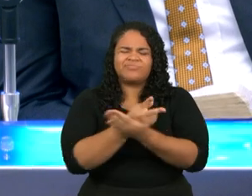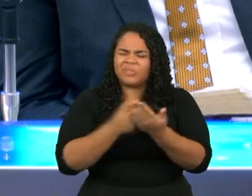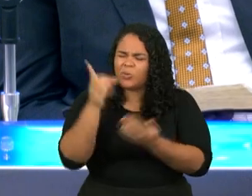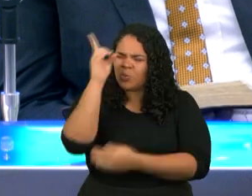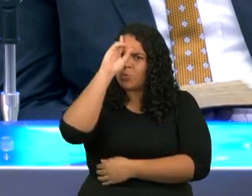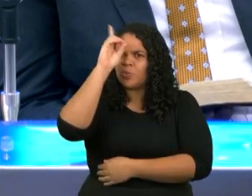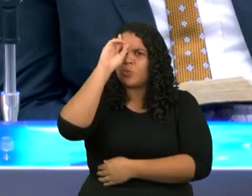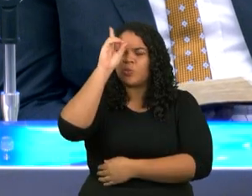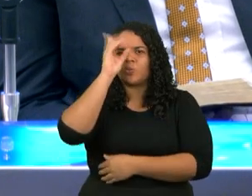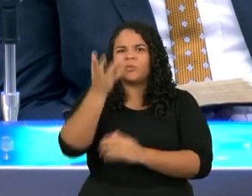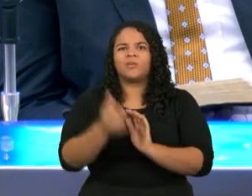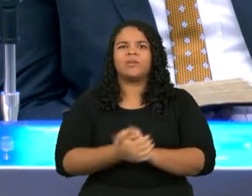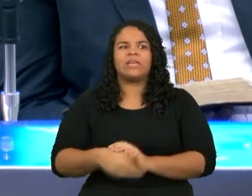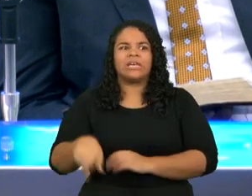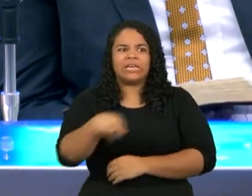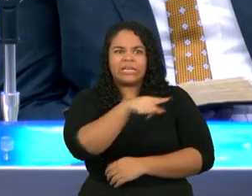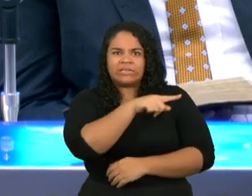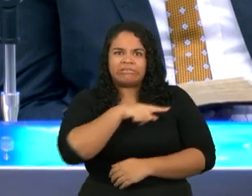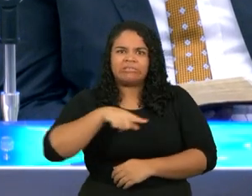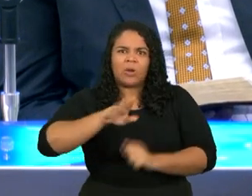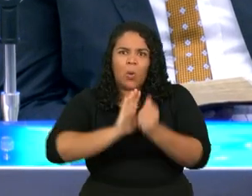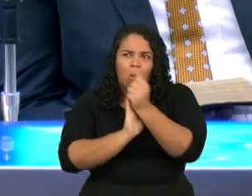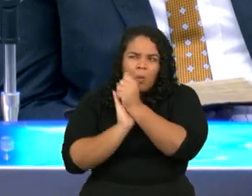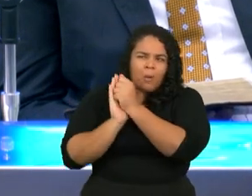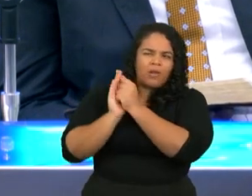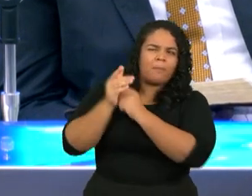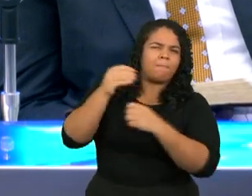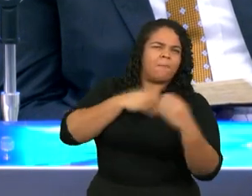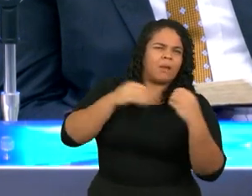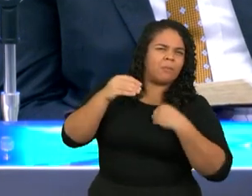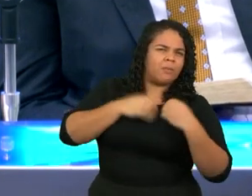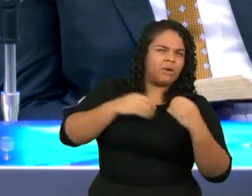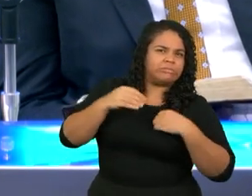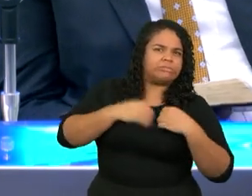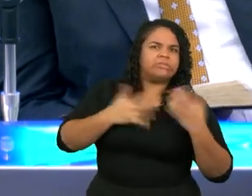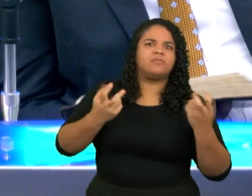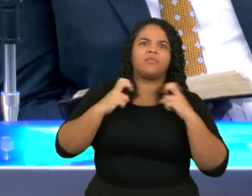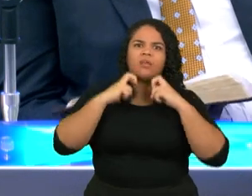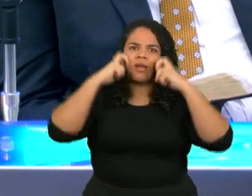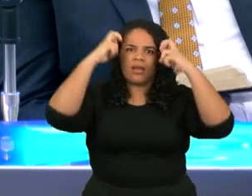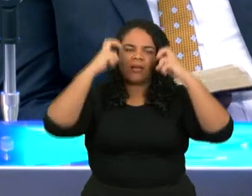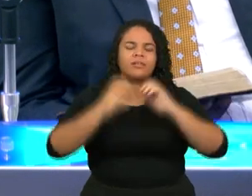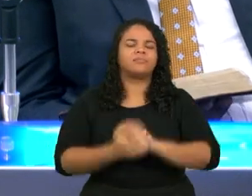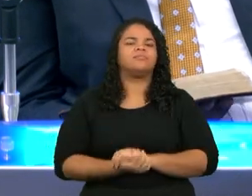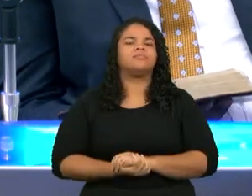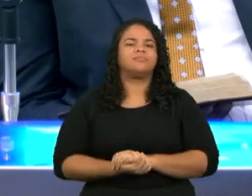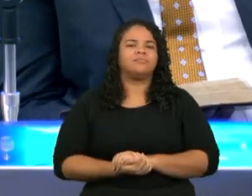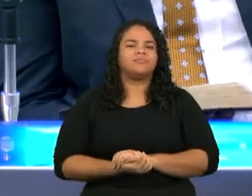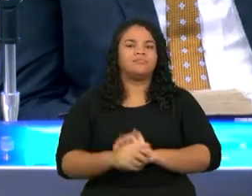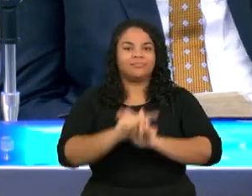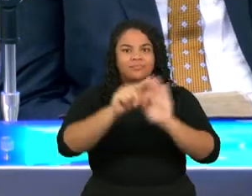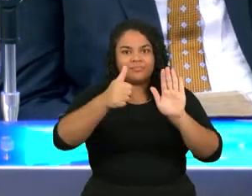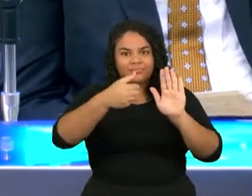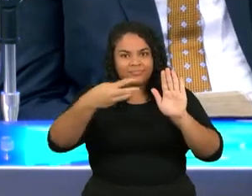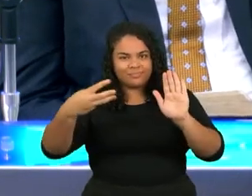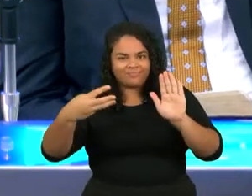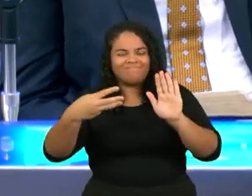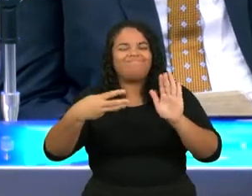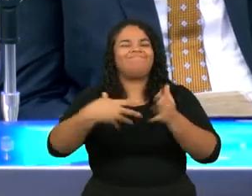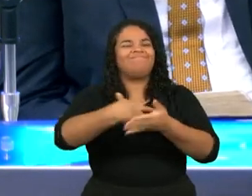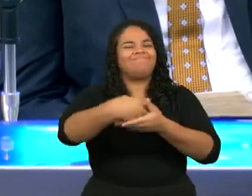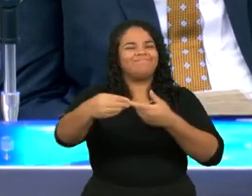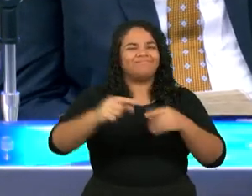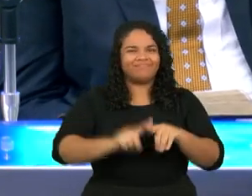no oculto aí diz o Versículo 3 mas todas essas coisas se